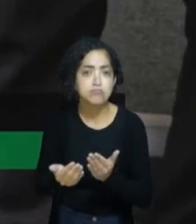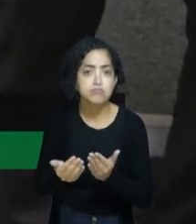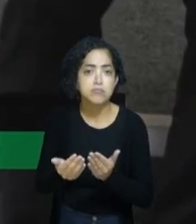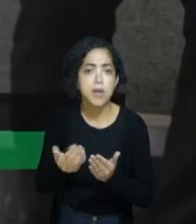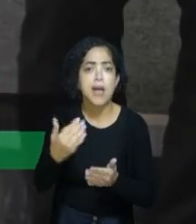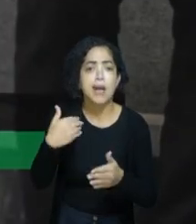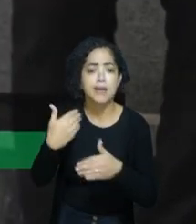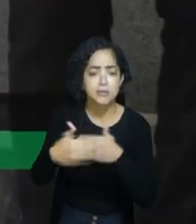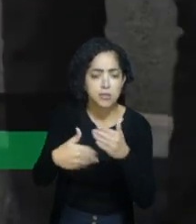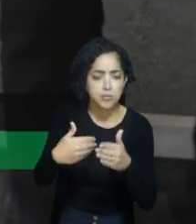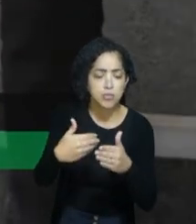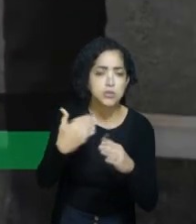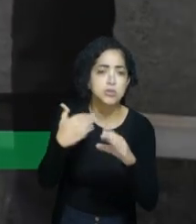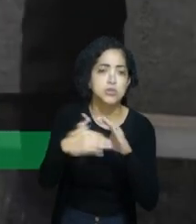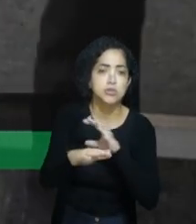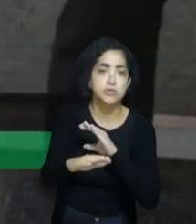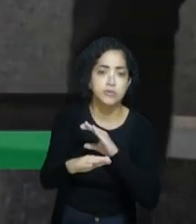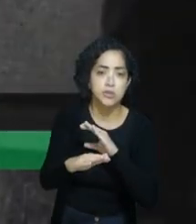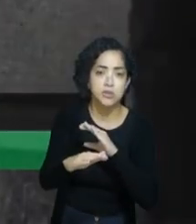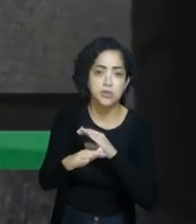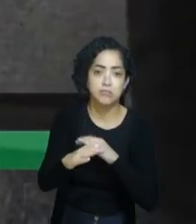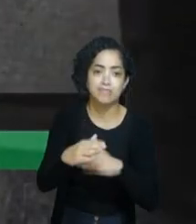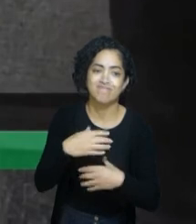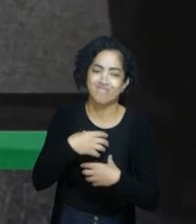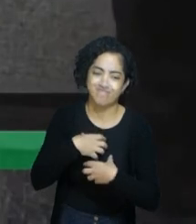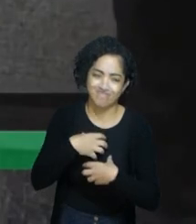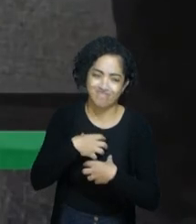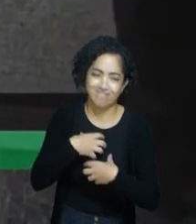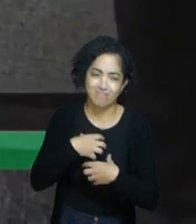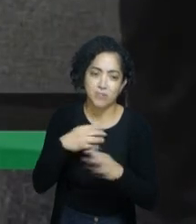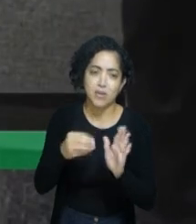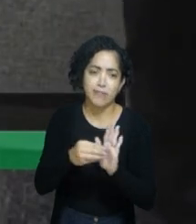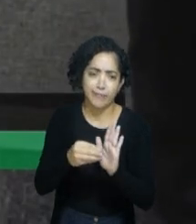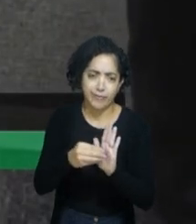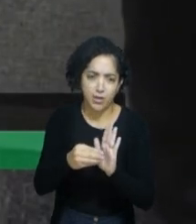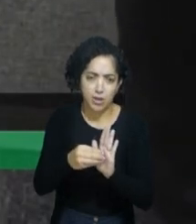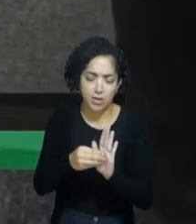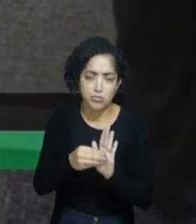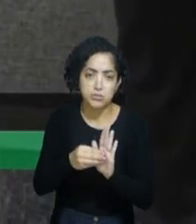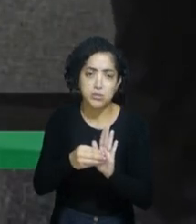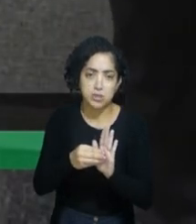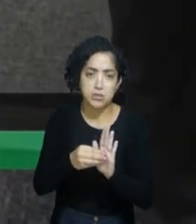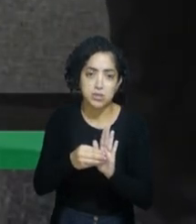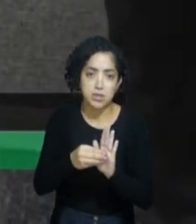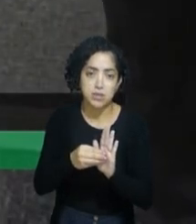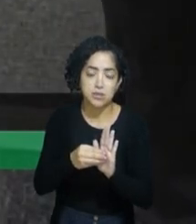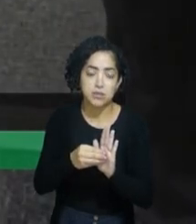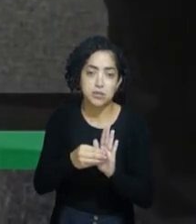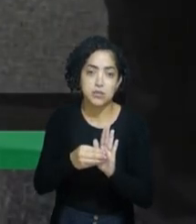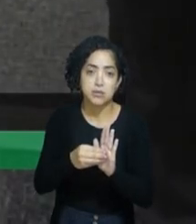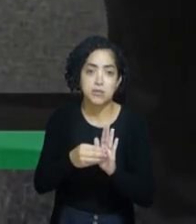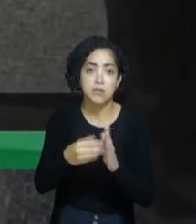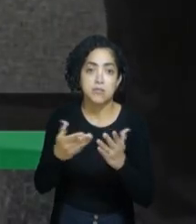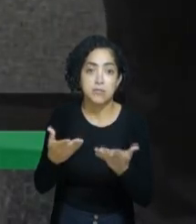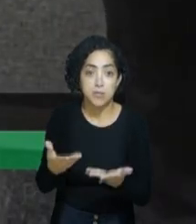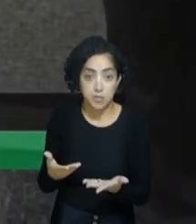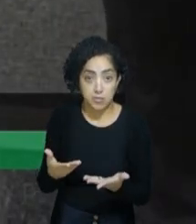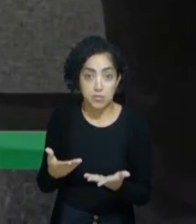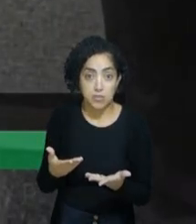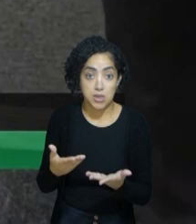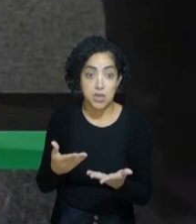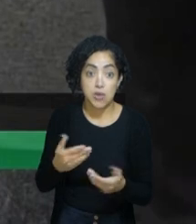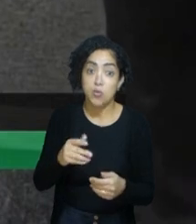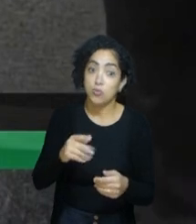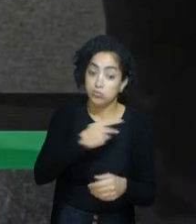manda o projeto de lei é uma falta de sensibilidade por um acaso havia falta de previsão legal ão mais simples fazer o próprio